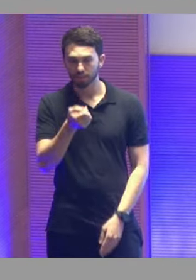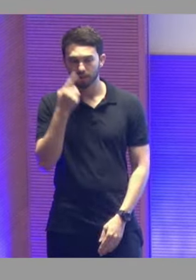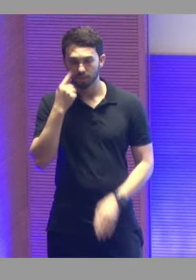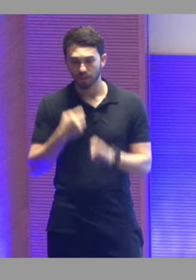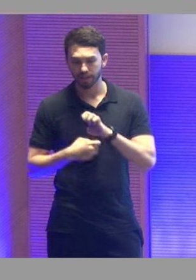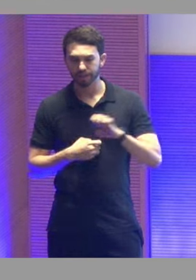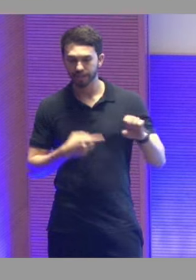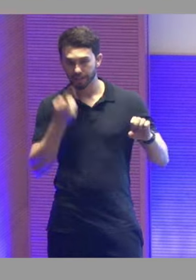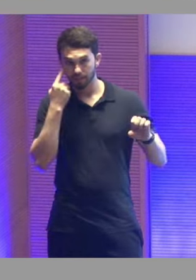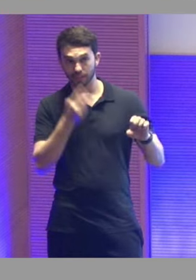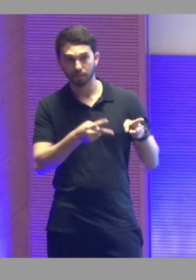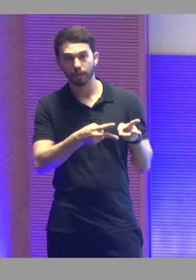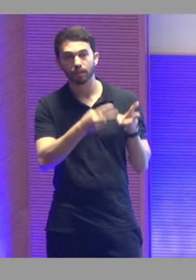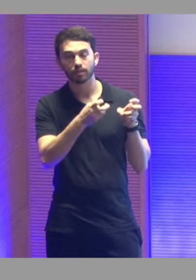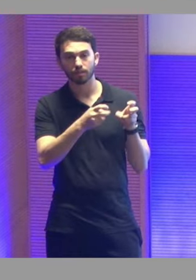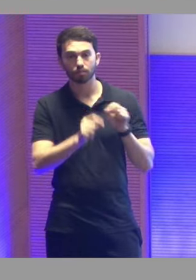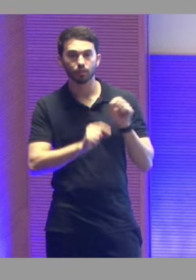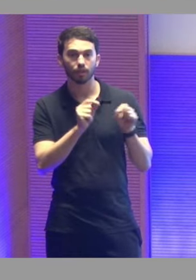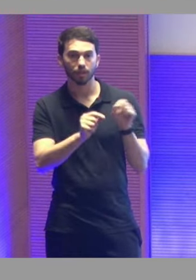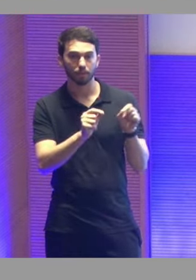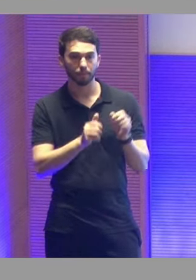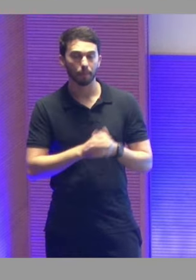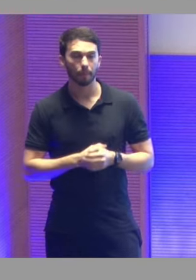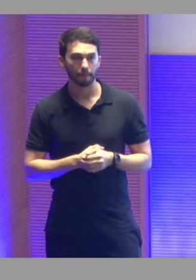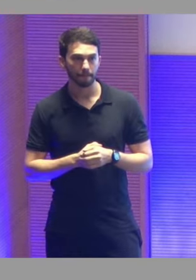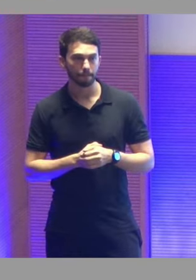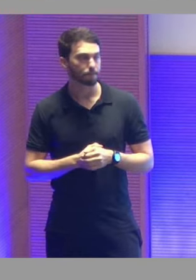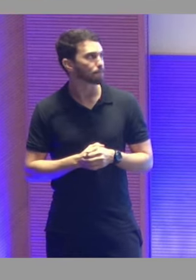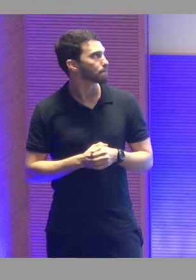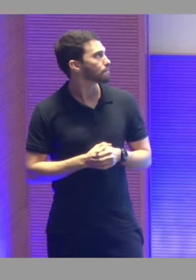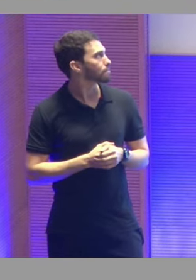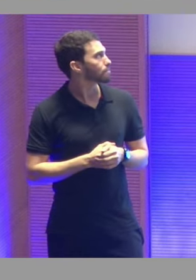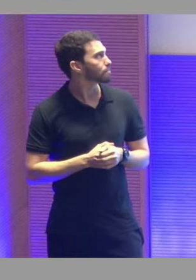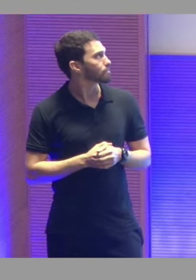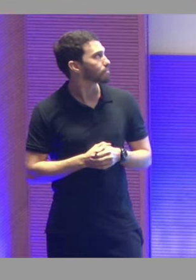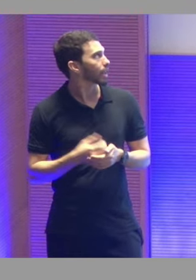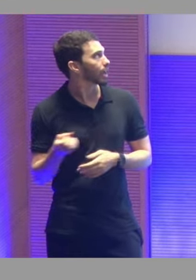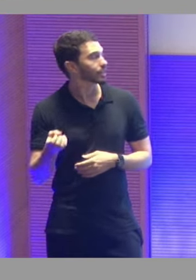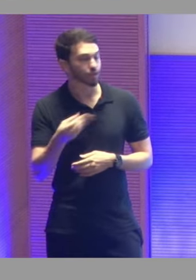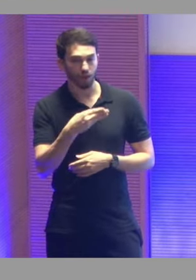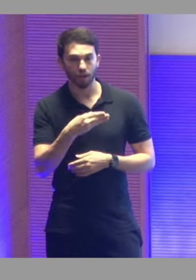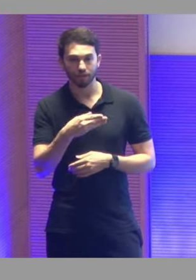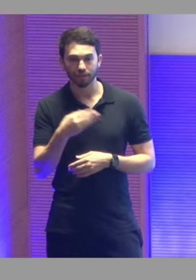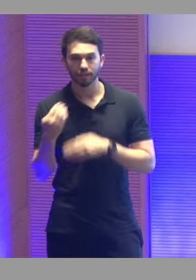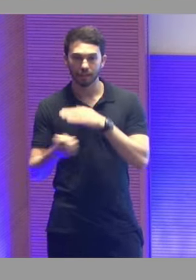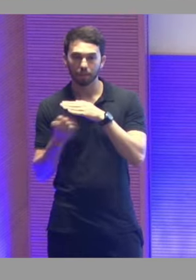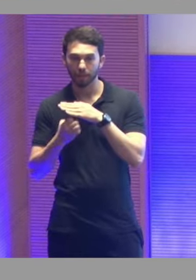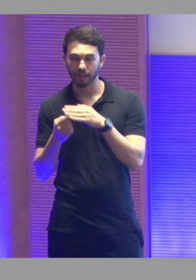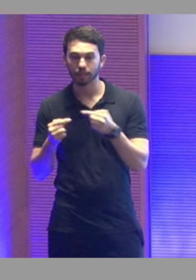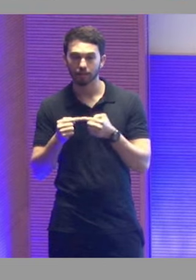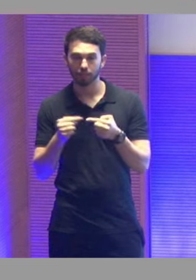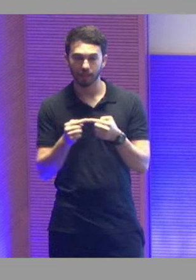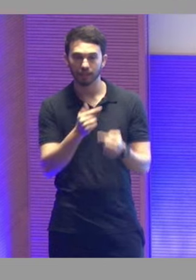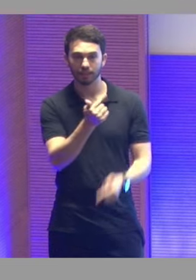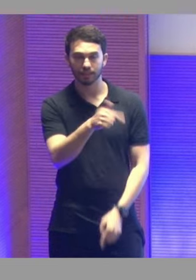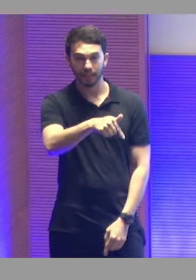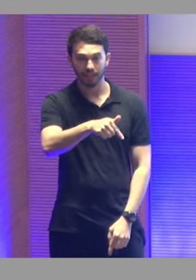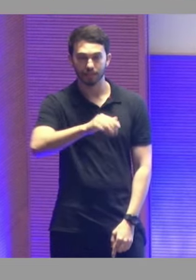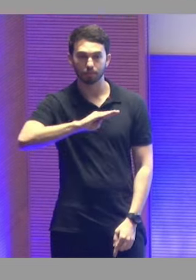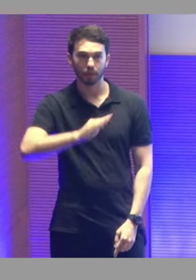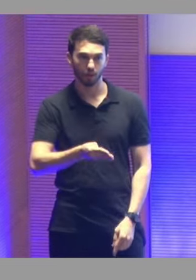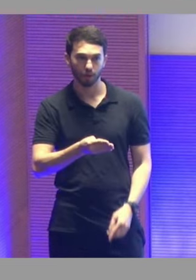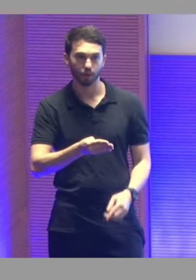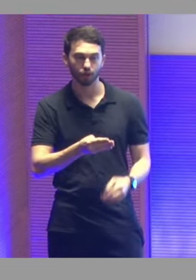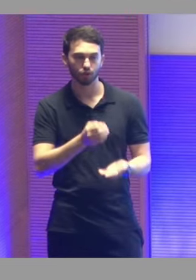diagrama a gente consegue observar eh que as novas organizações foram responsáveis pelo Reporte de 7 milhões de toneladas de